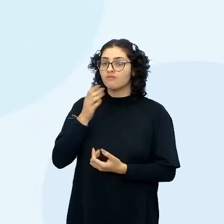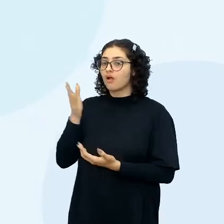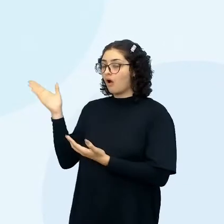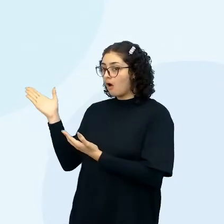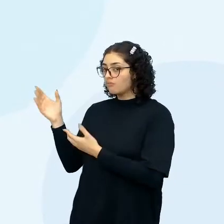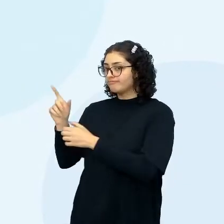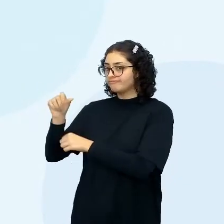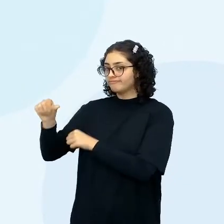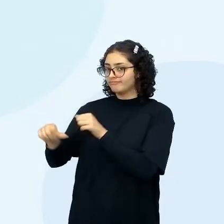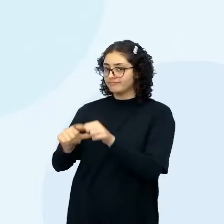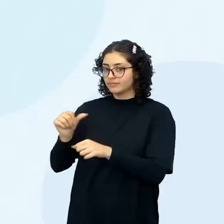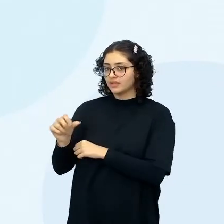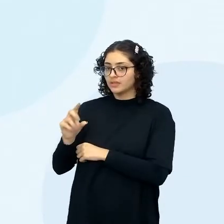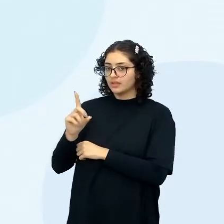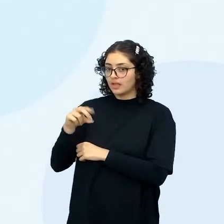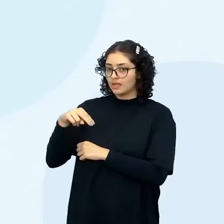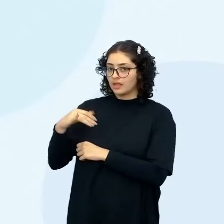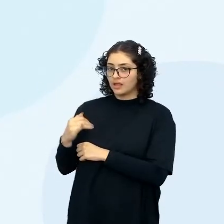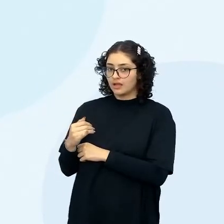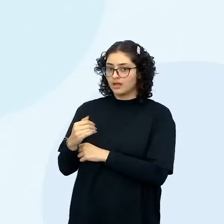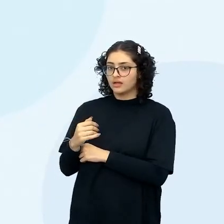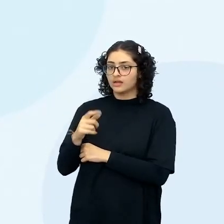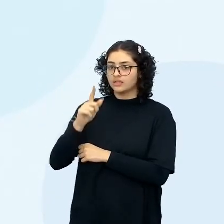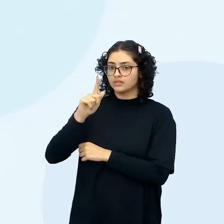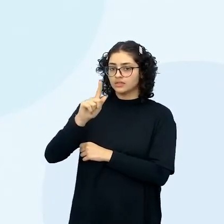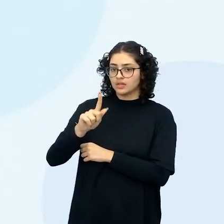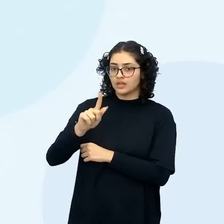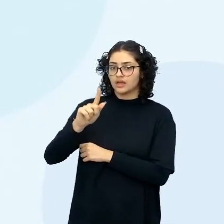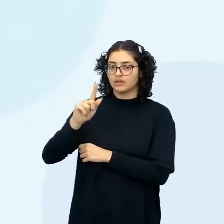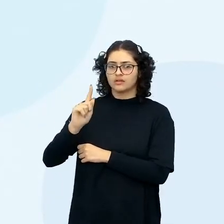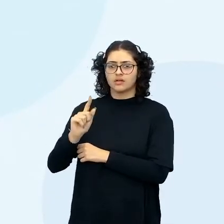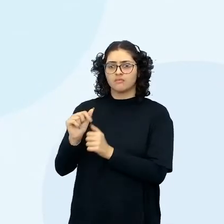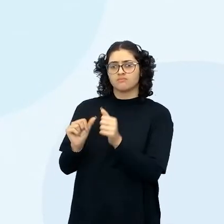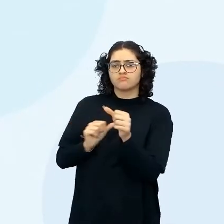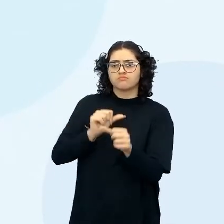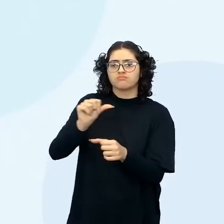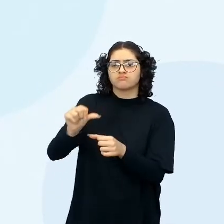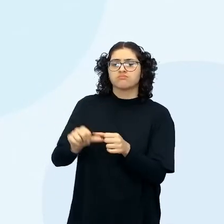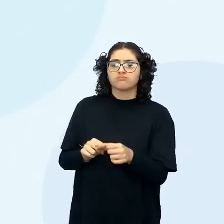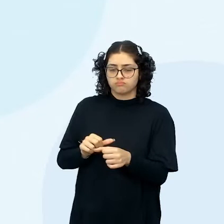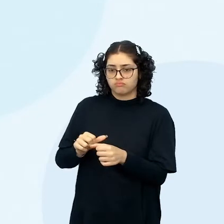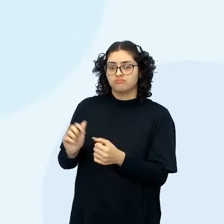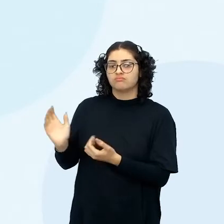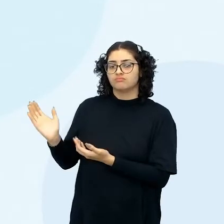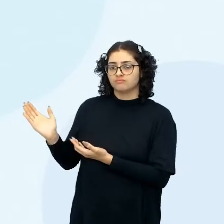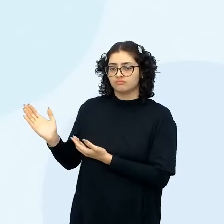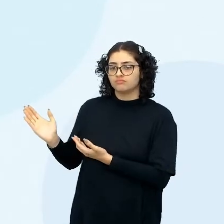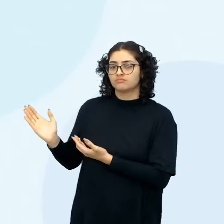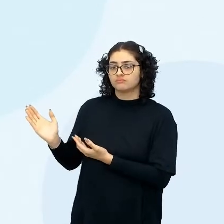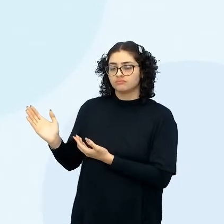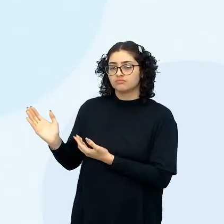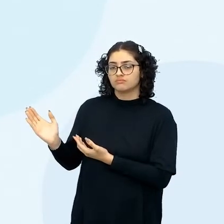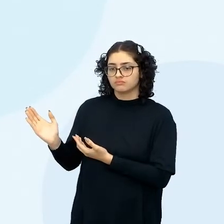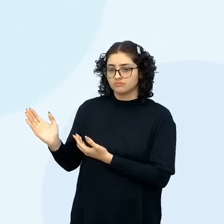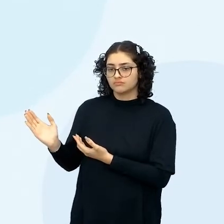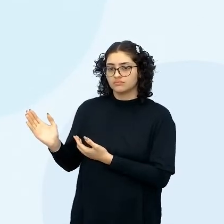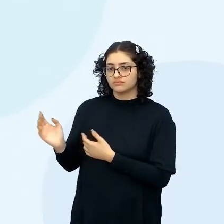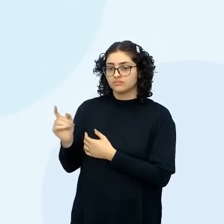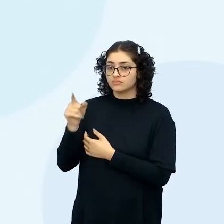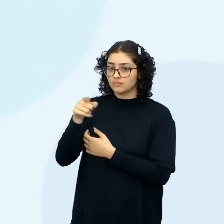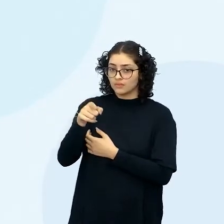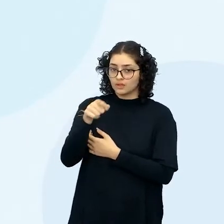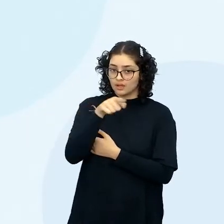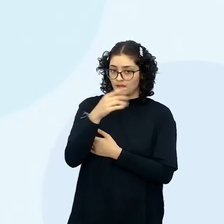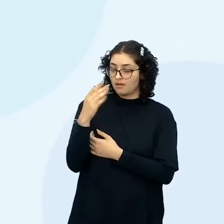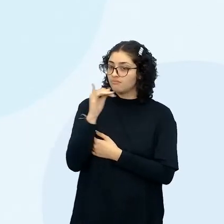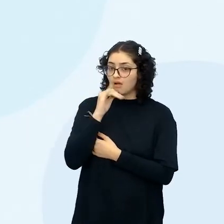sequência de bases de G a G. Ele sofreu uma mutação em uma das suas bases. Ao invés de eu ter